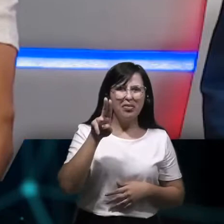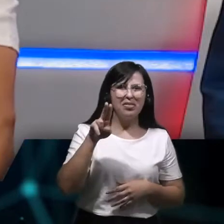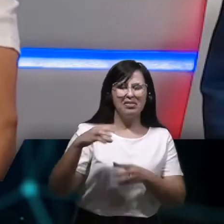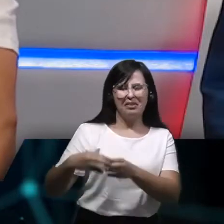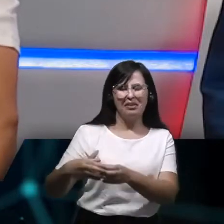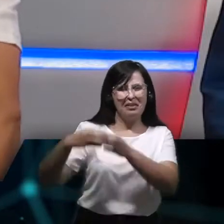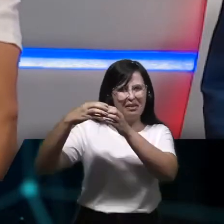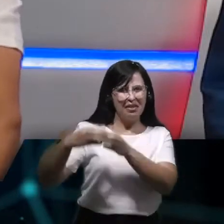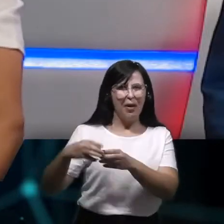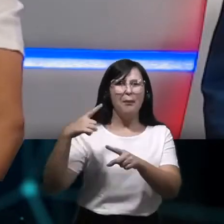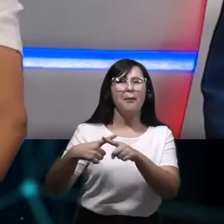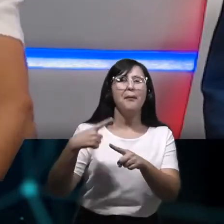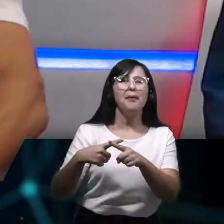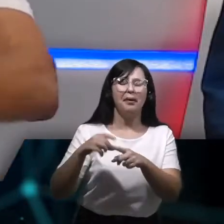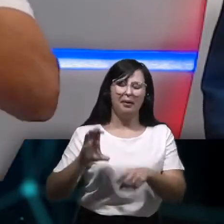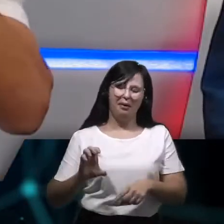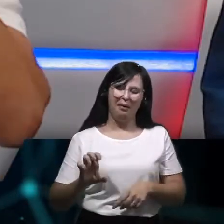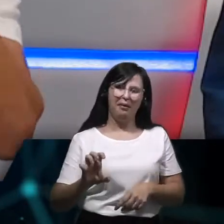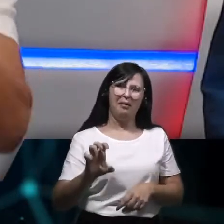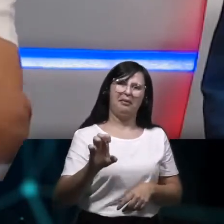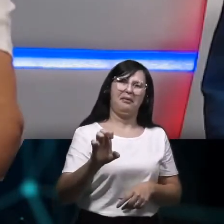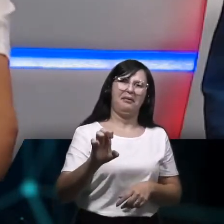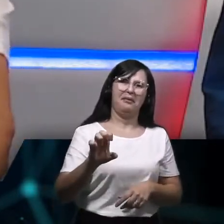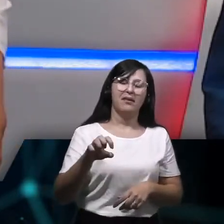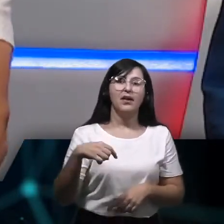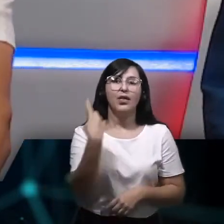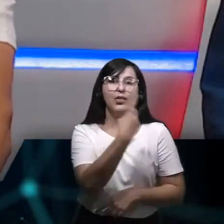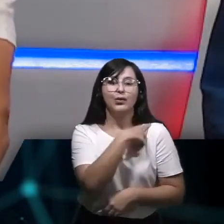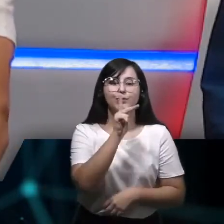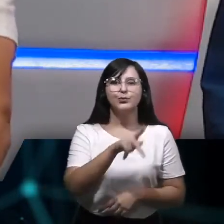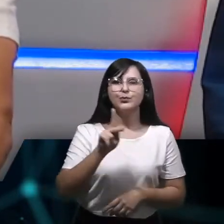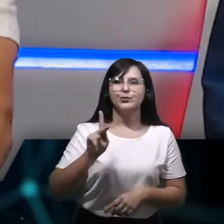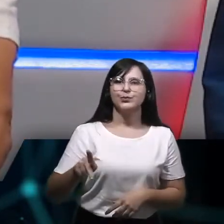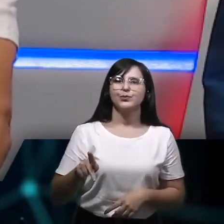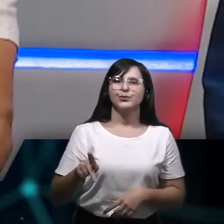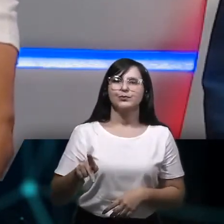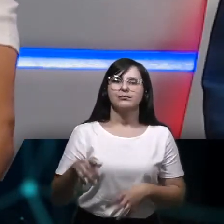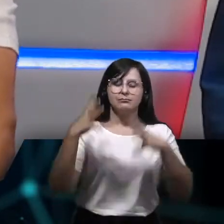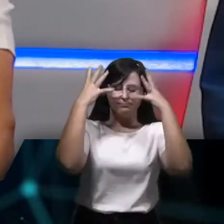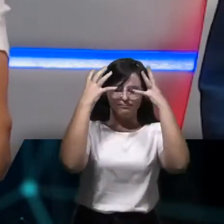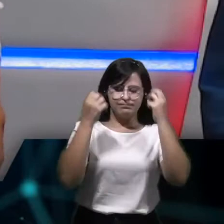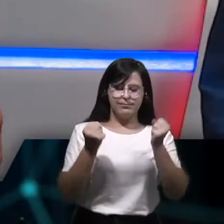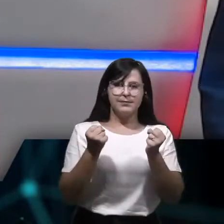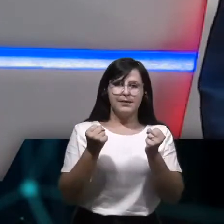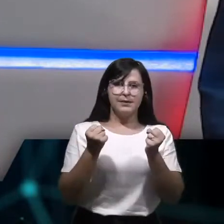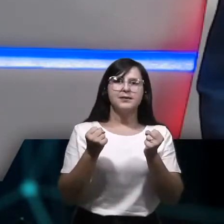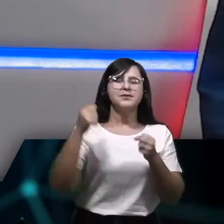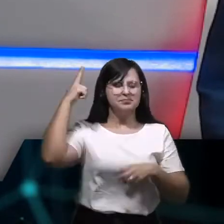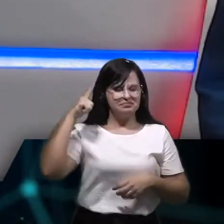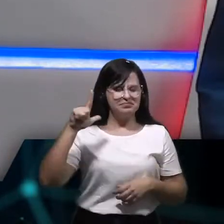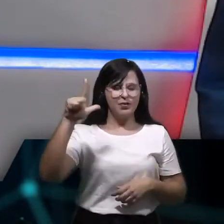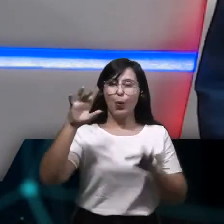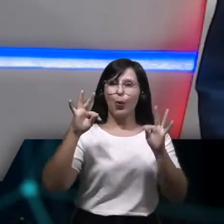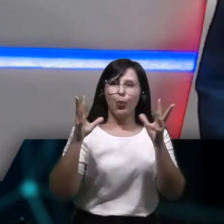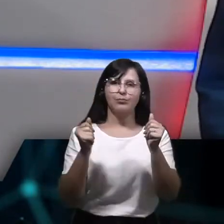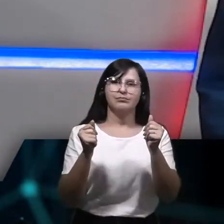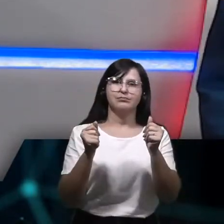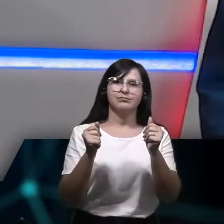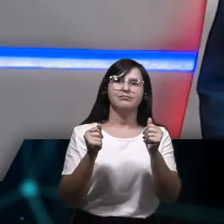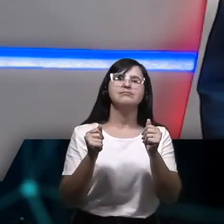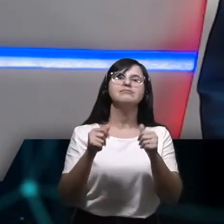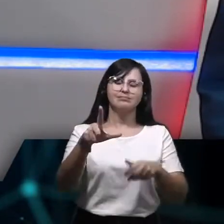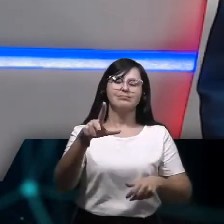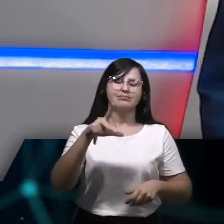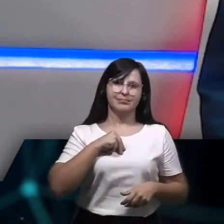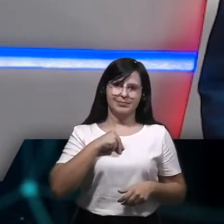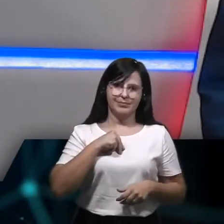ser cancerígeno. Enfim, os nossos professores todos receberam o que lhe era devido. E